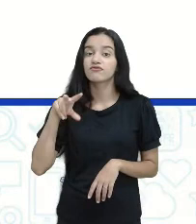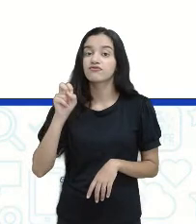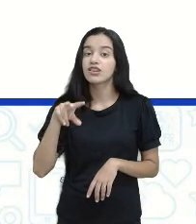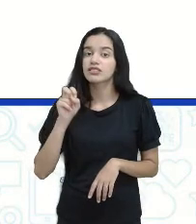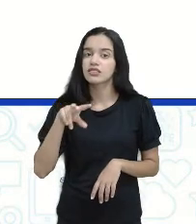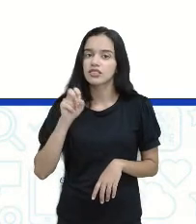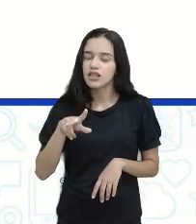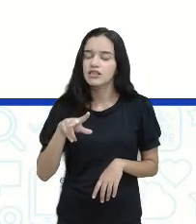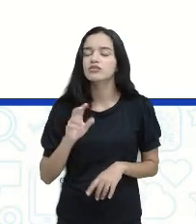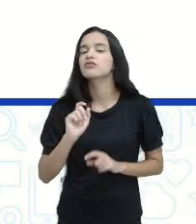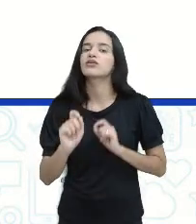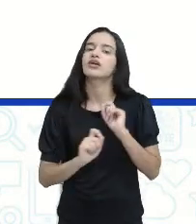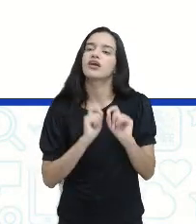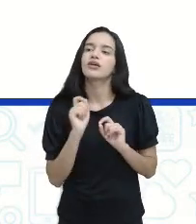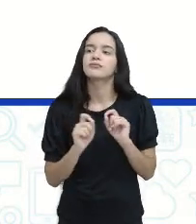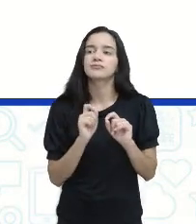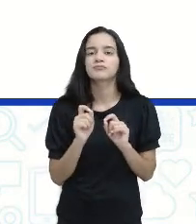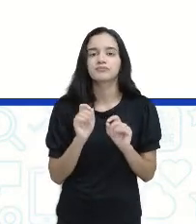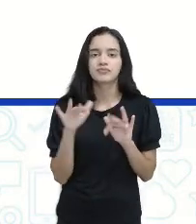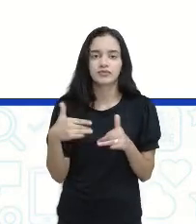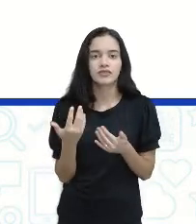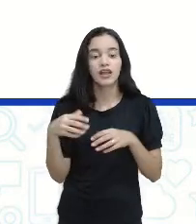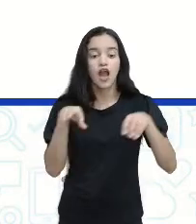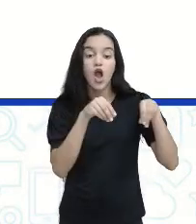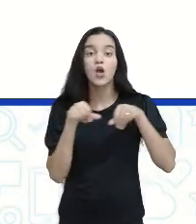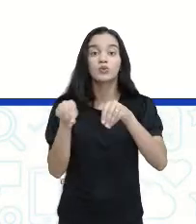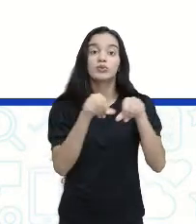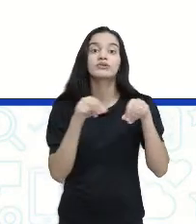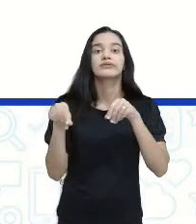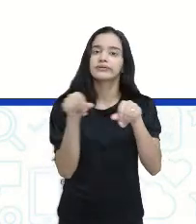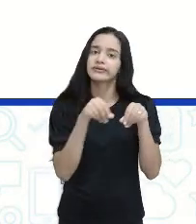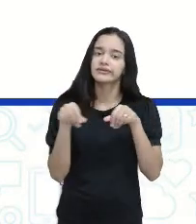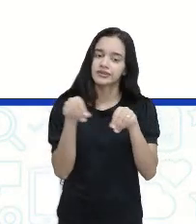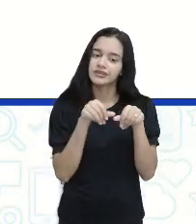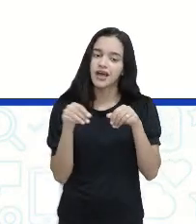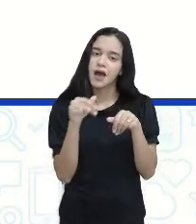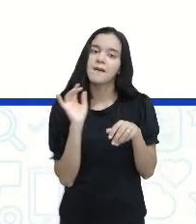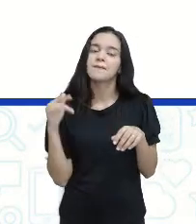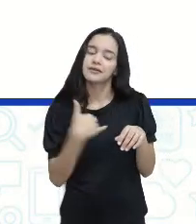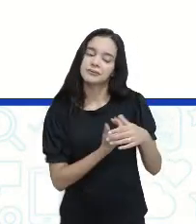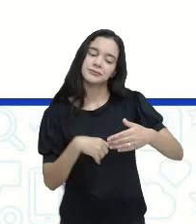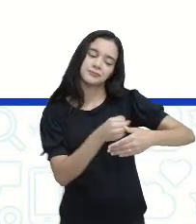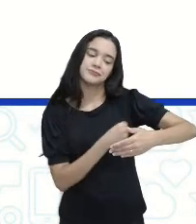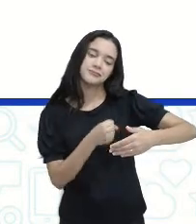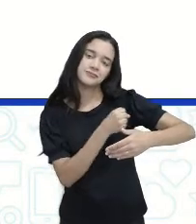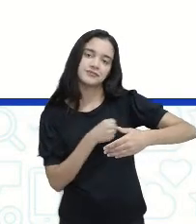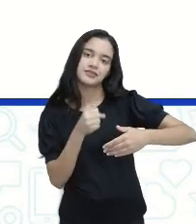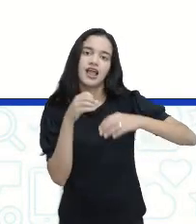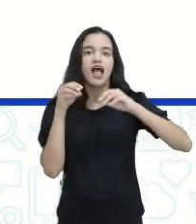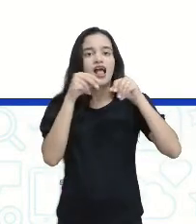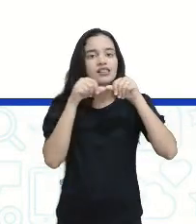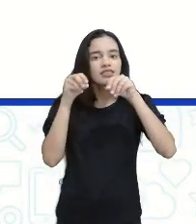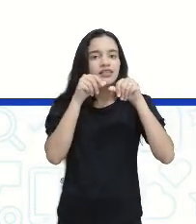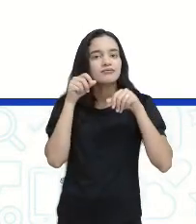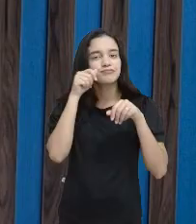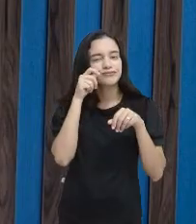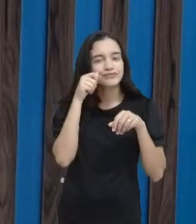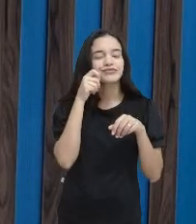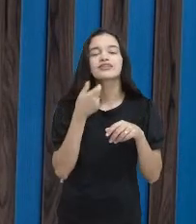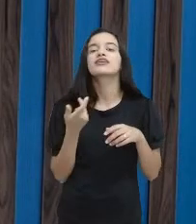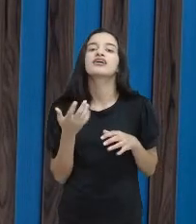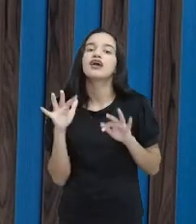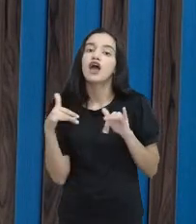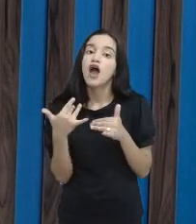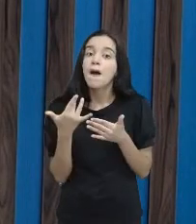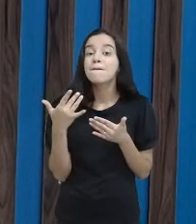sódio é o quê? O sal de cozinha, né? Pra gente cozinhar aí. Então, a gente vê que mudando